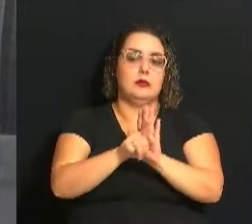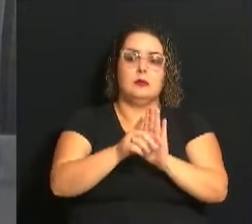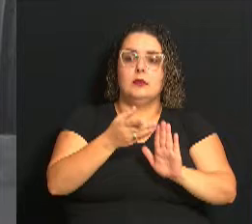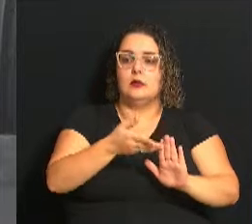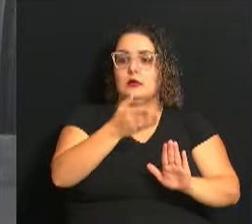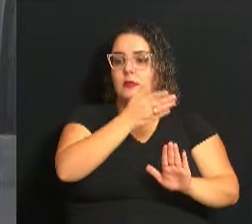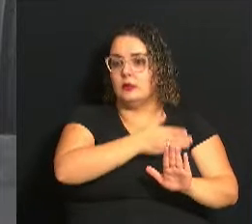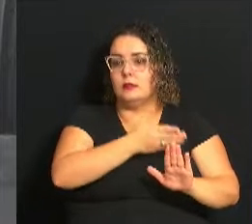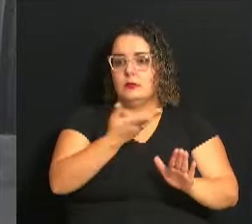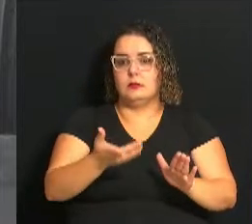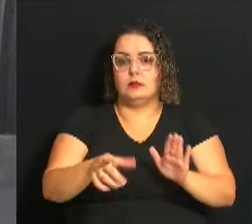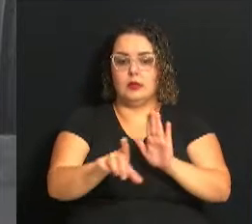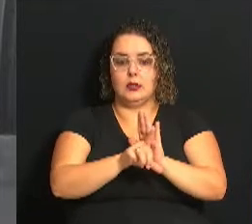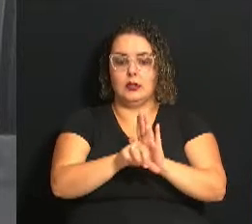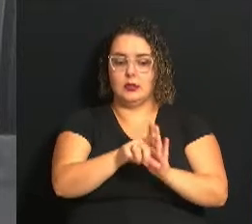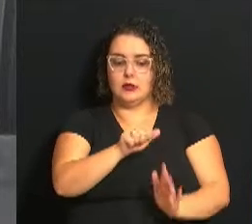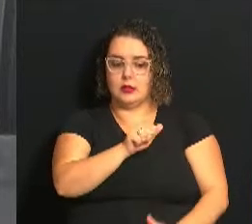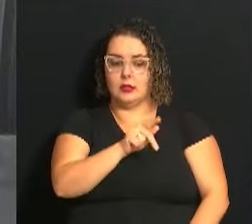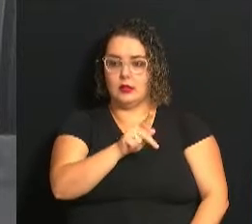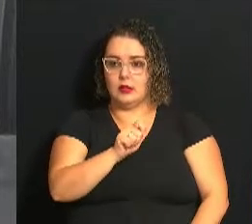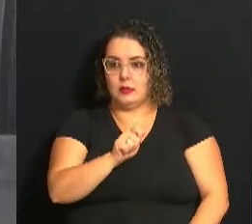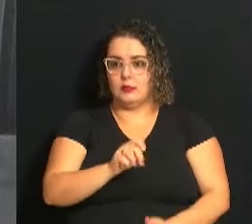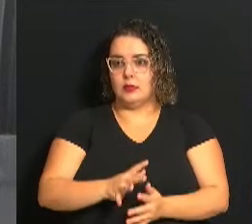lei da APA.